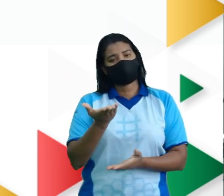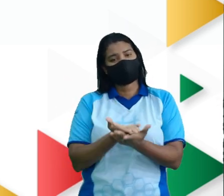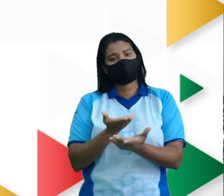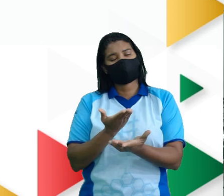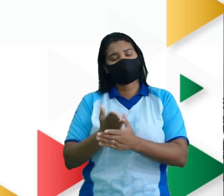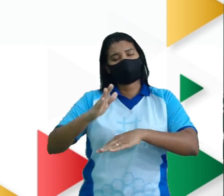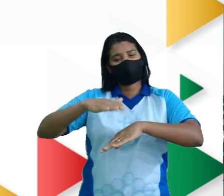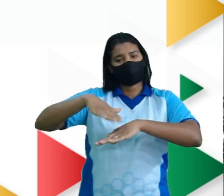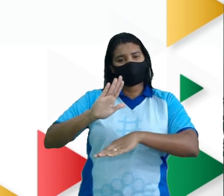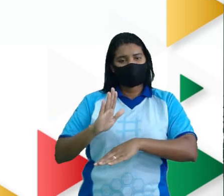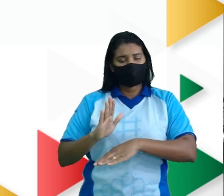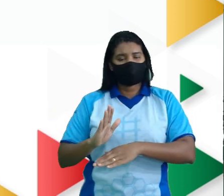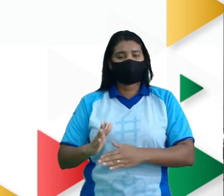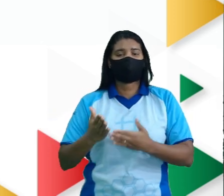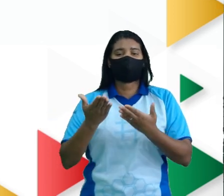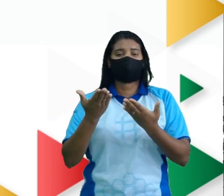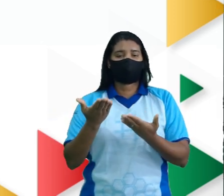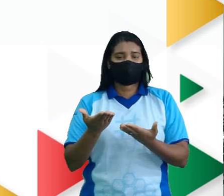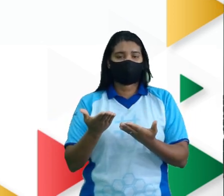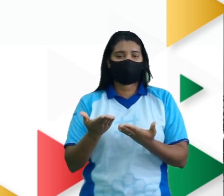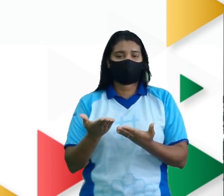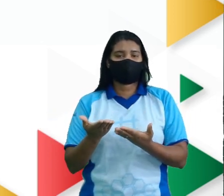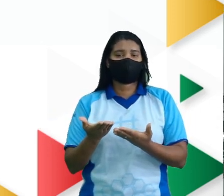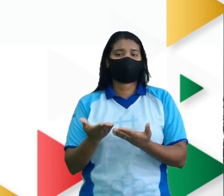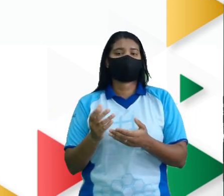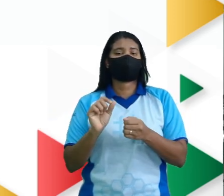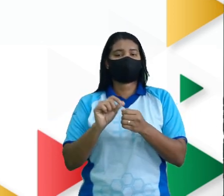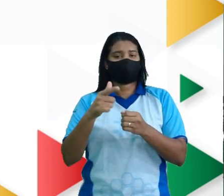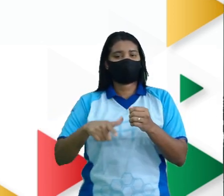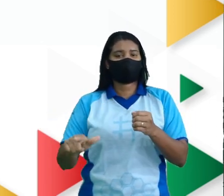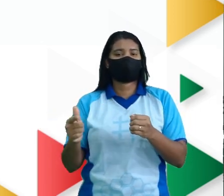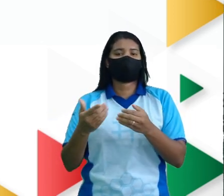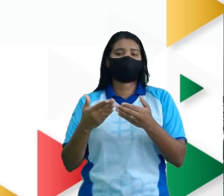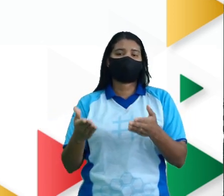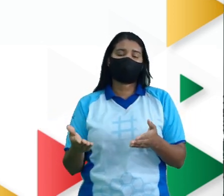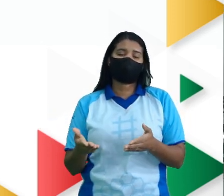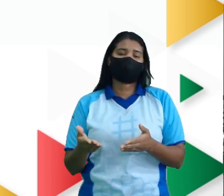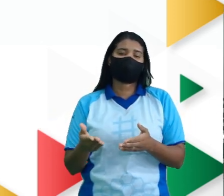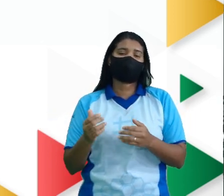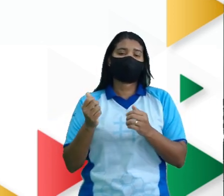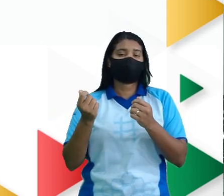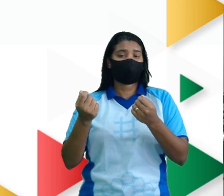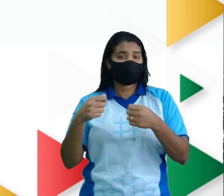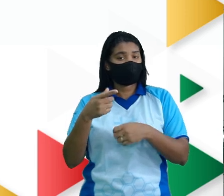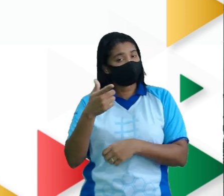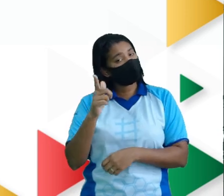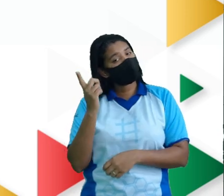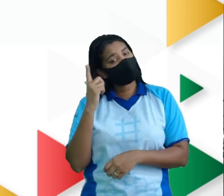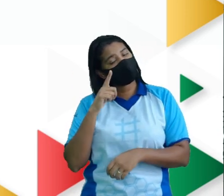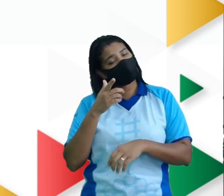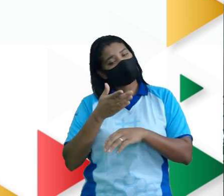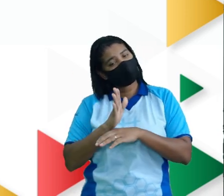estude mais, porque senão você vai para recuperação final e pode ser reprovado. Por isso está em vermelho.